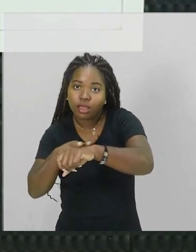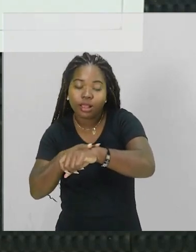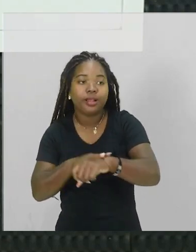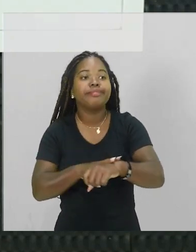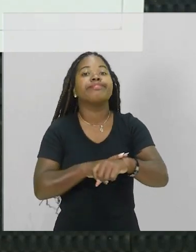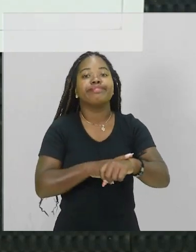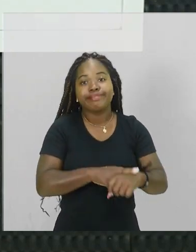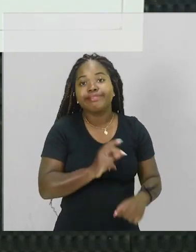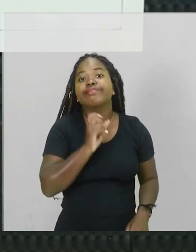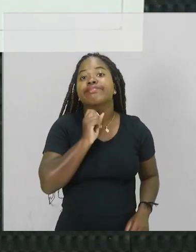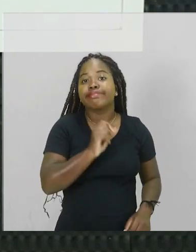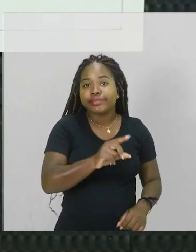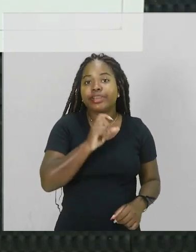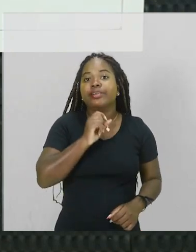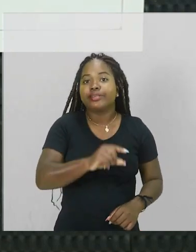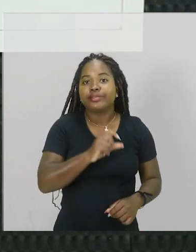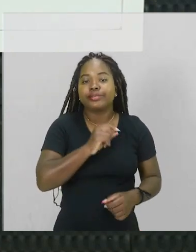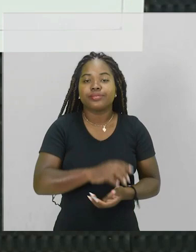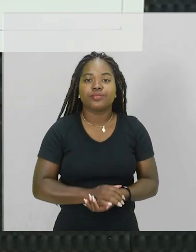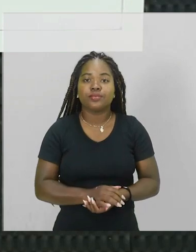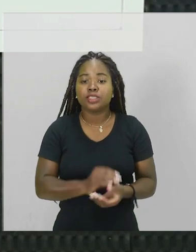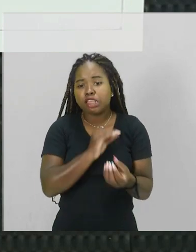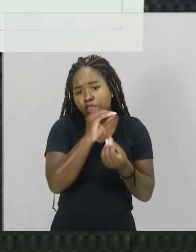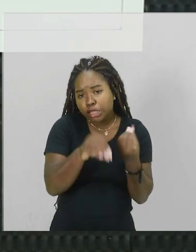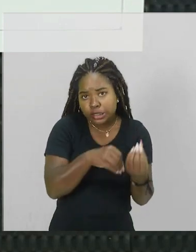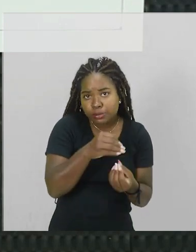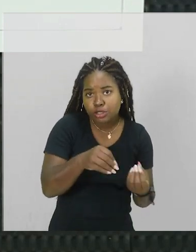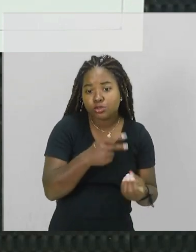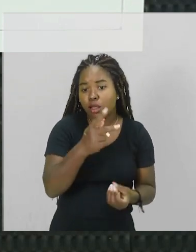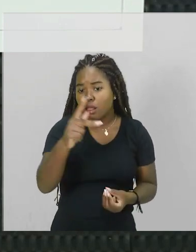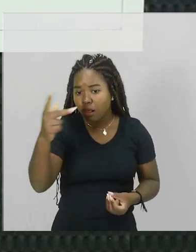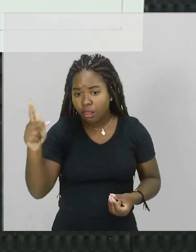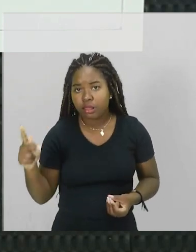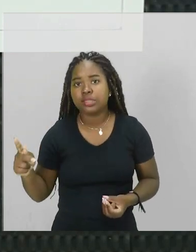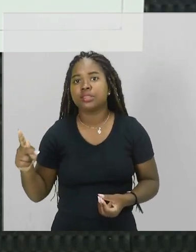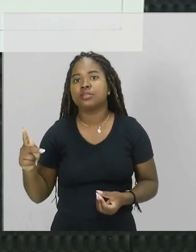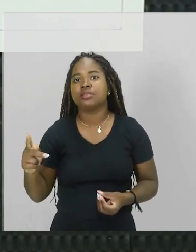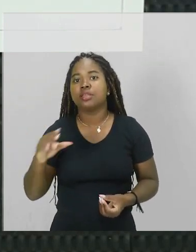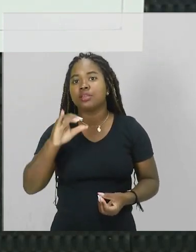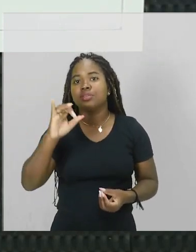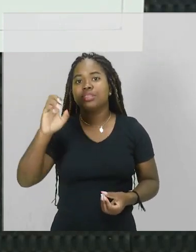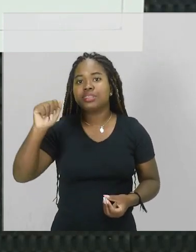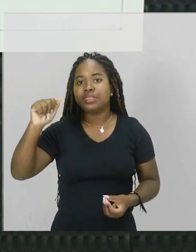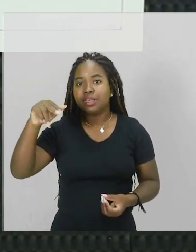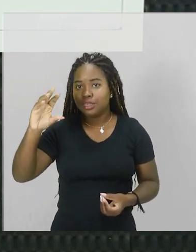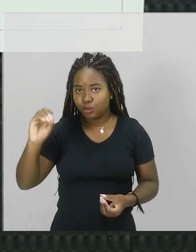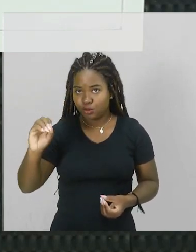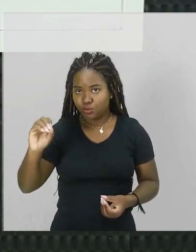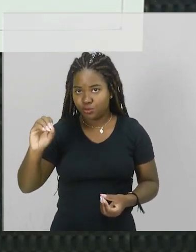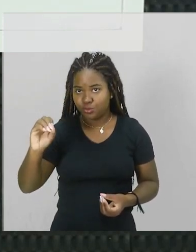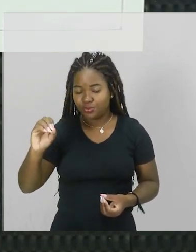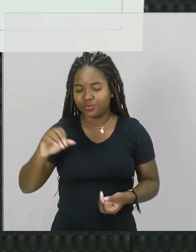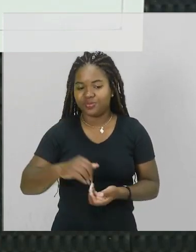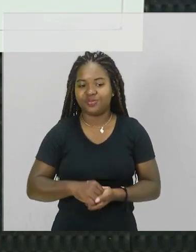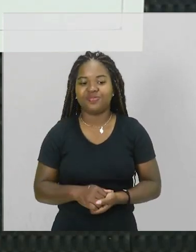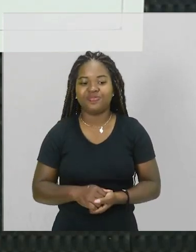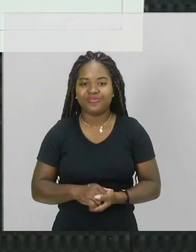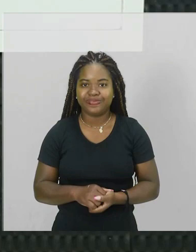e o azul. E a mistura deles, que é o ciano, né?